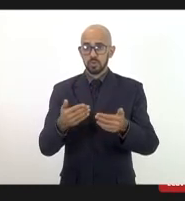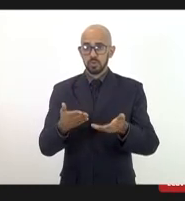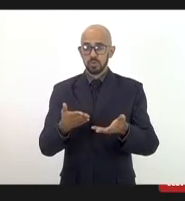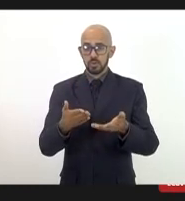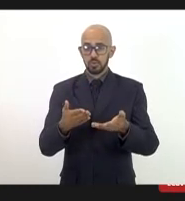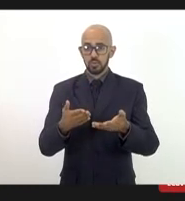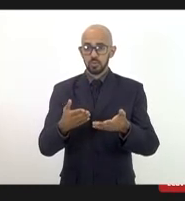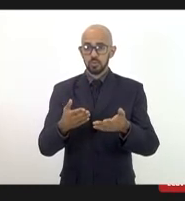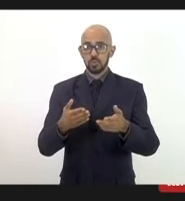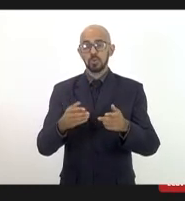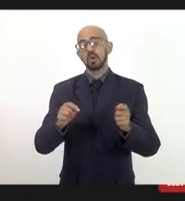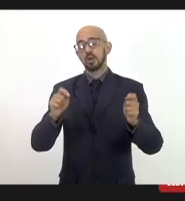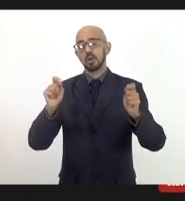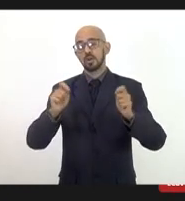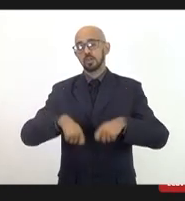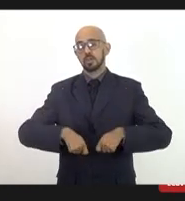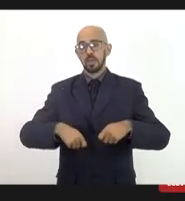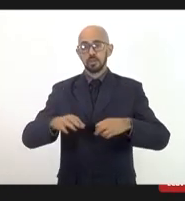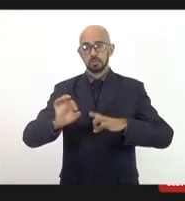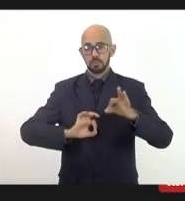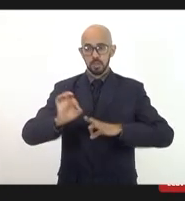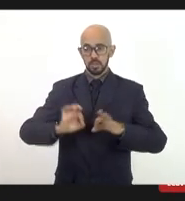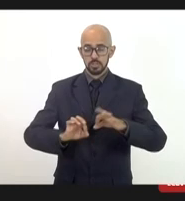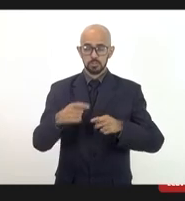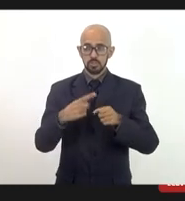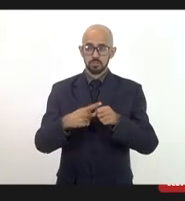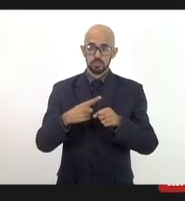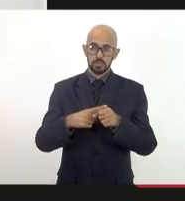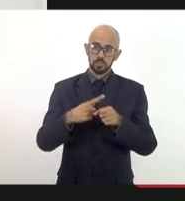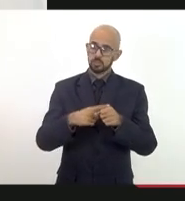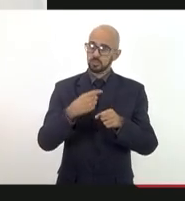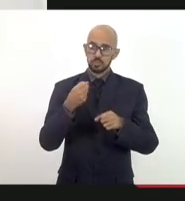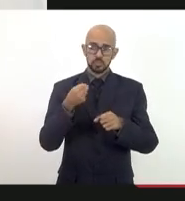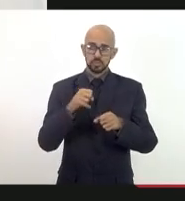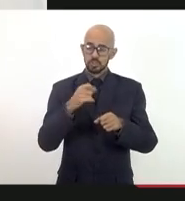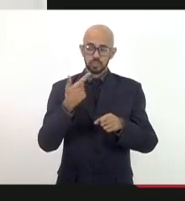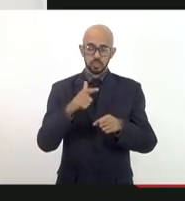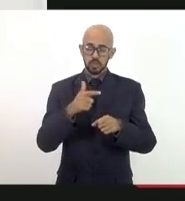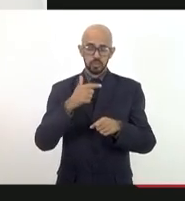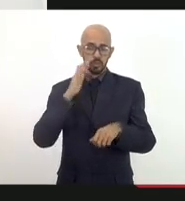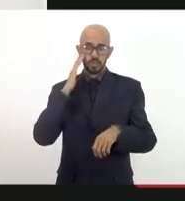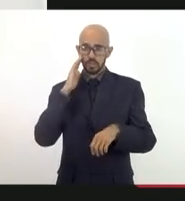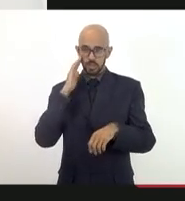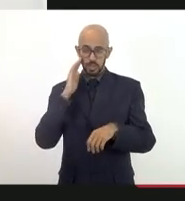diretor, em plano urbanístico, sem se dar conta disso. Então, nós destacamos aqui